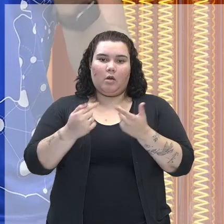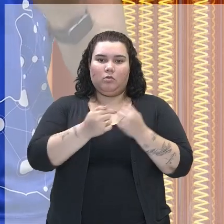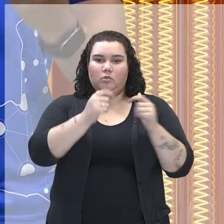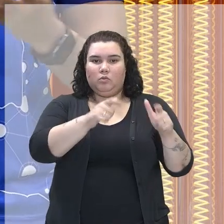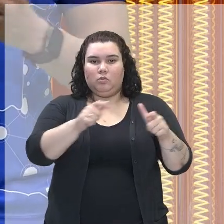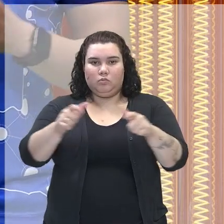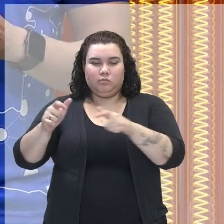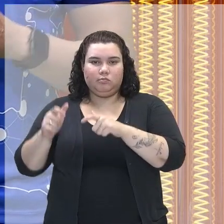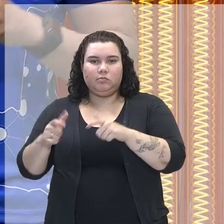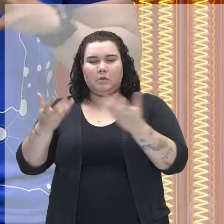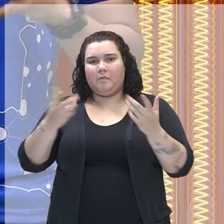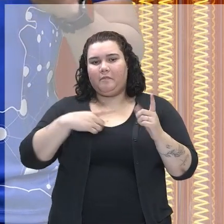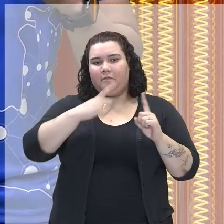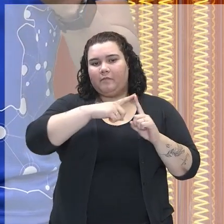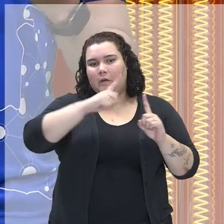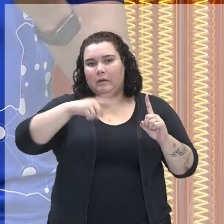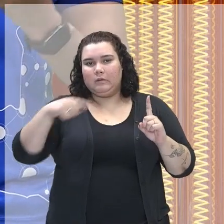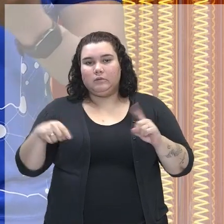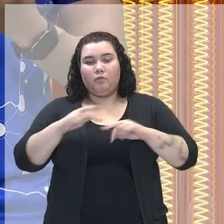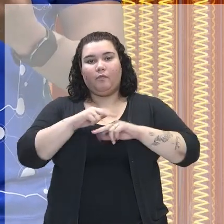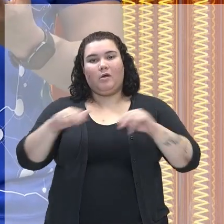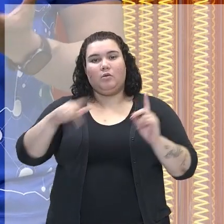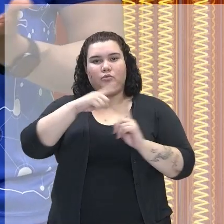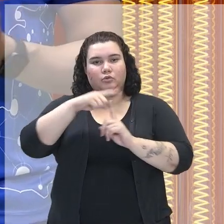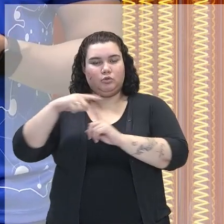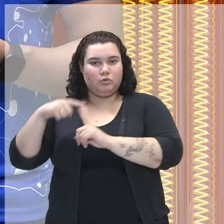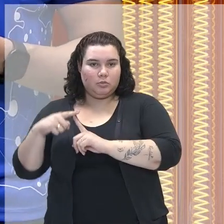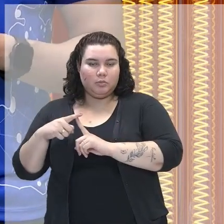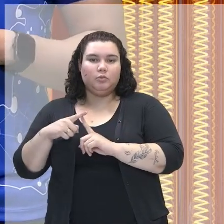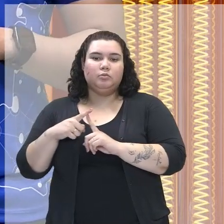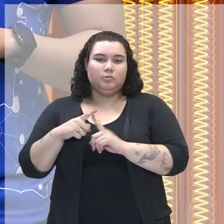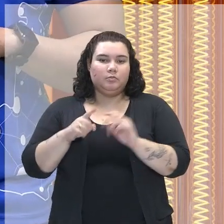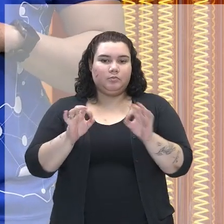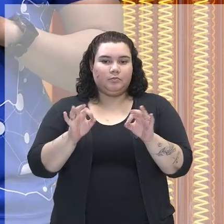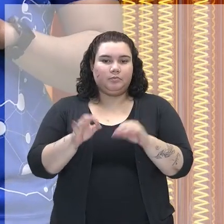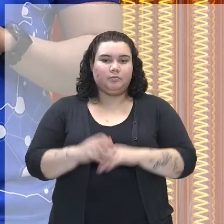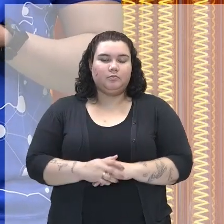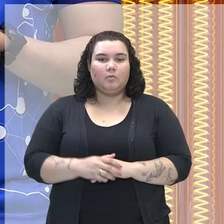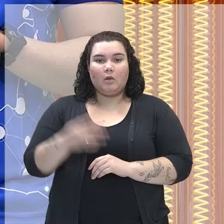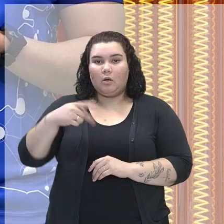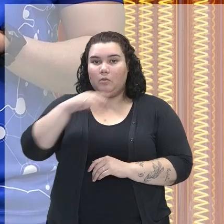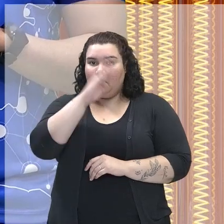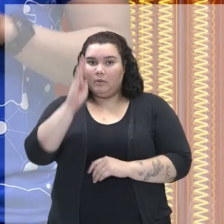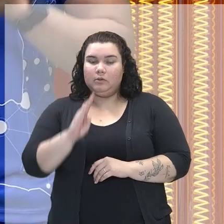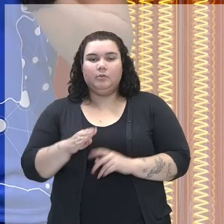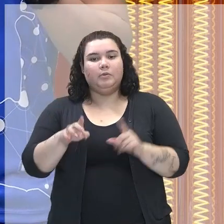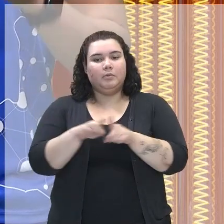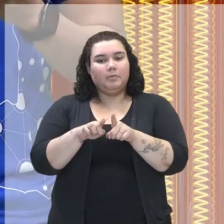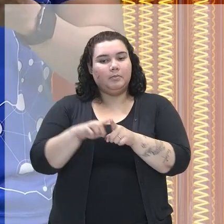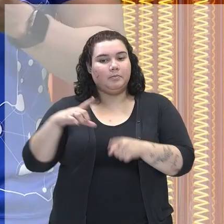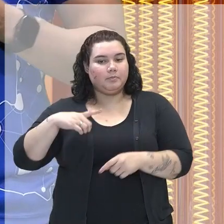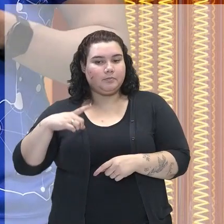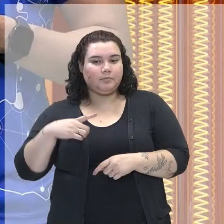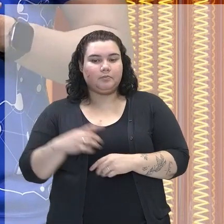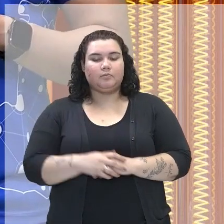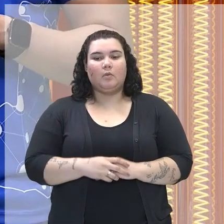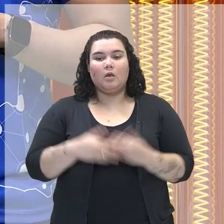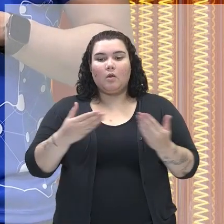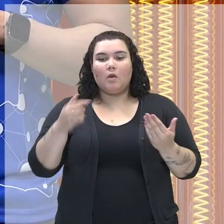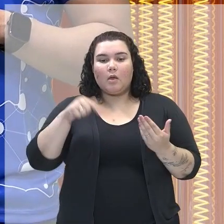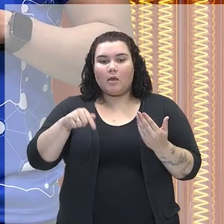muito variados dentro do território da América Latina como um todo, em especial aqui no Brasil também, certo? Essa